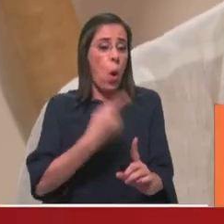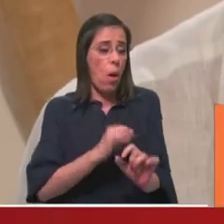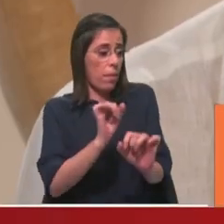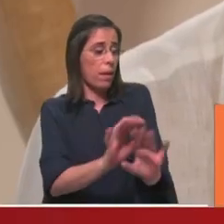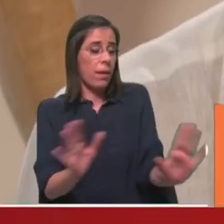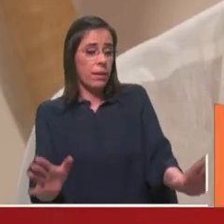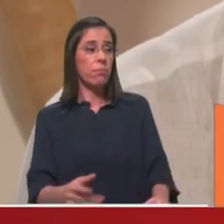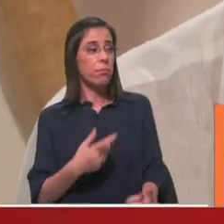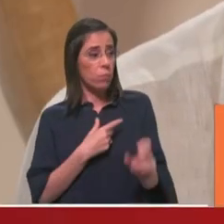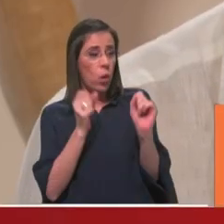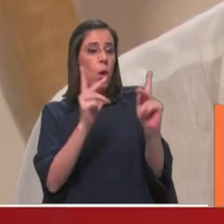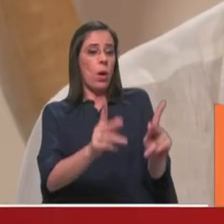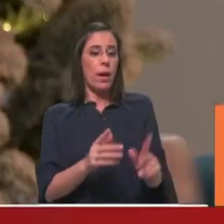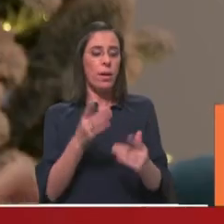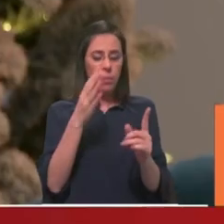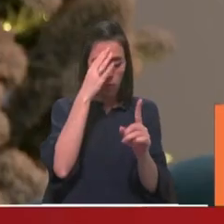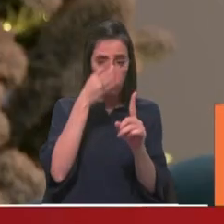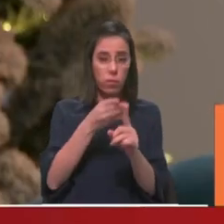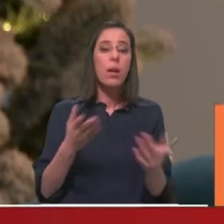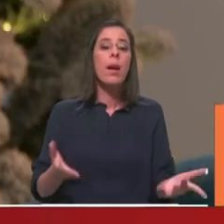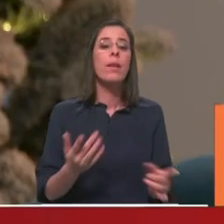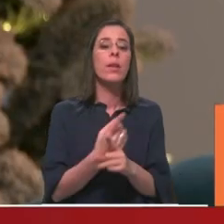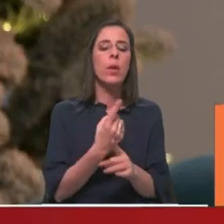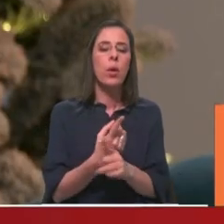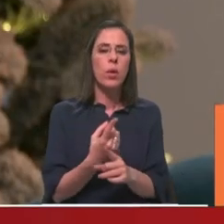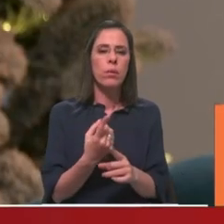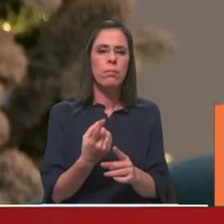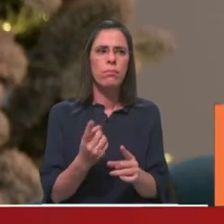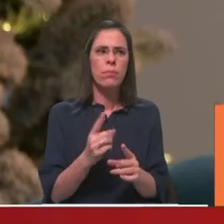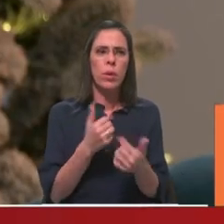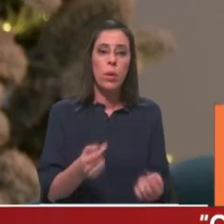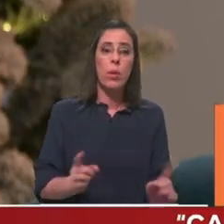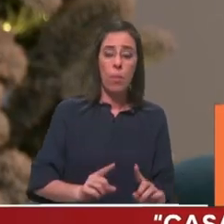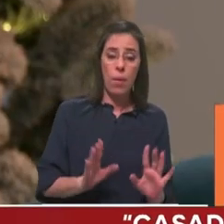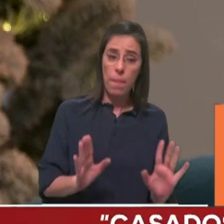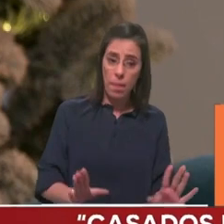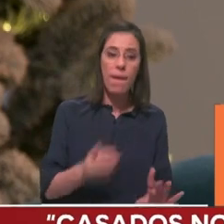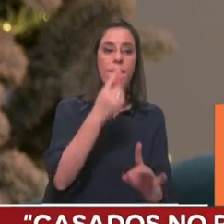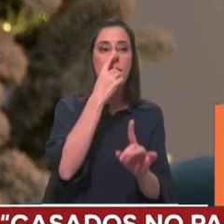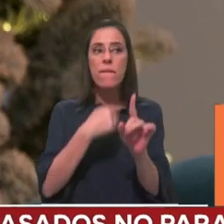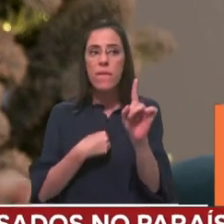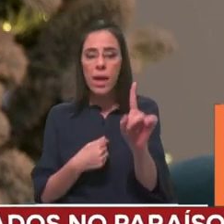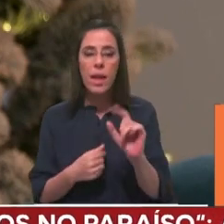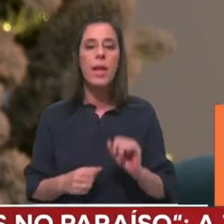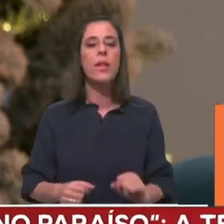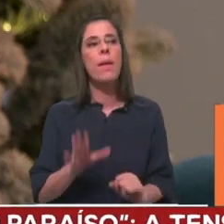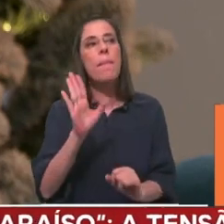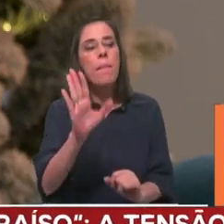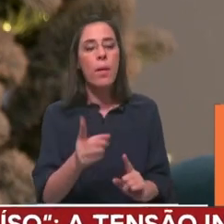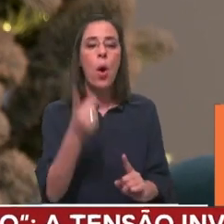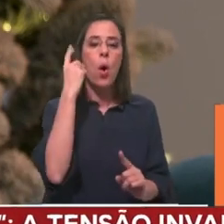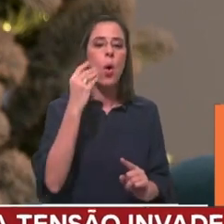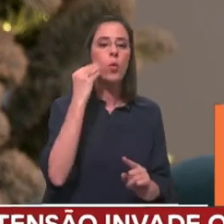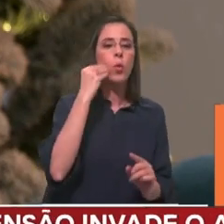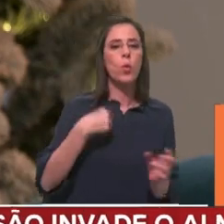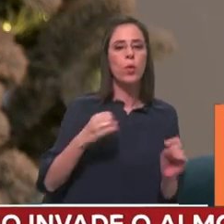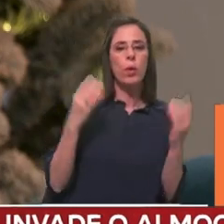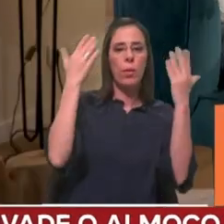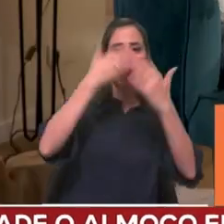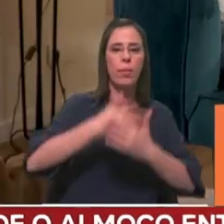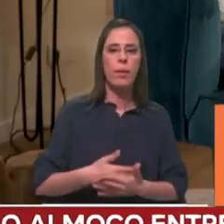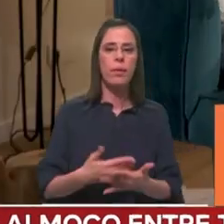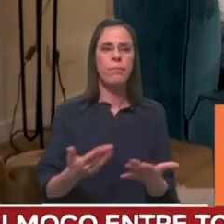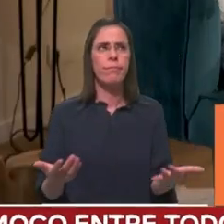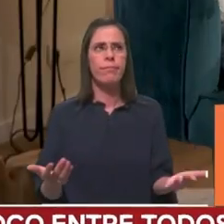obrigação. Ok? E depois focava-se, se calhar, às vezes nas pequeninas coisas não tão boas. Mas falhaste aqui, mas hoje, ontem não me deste um beijinho de boa noite.